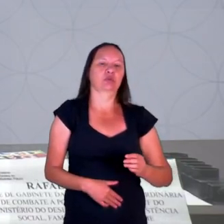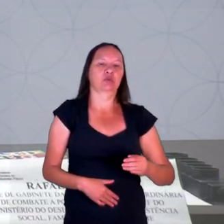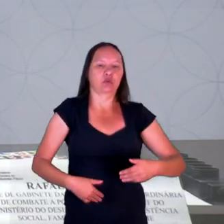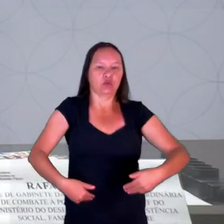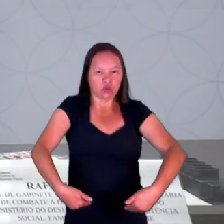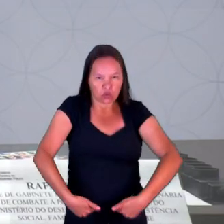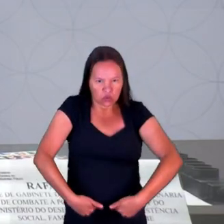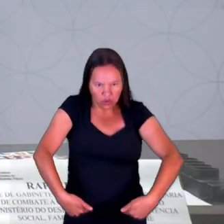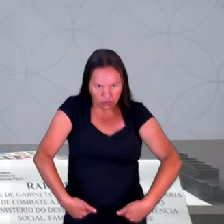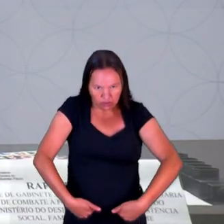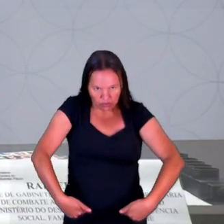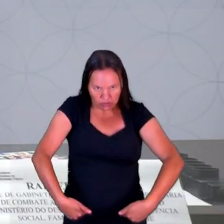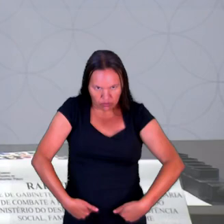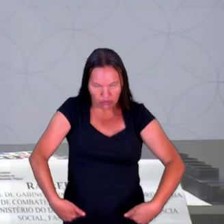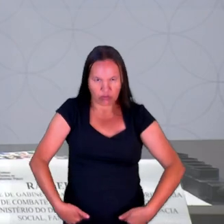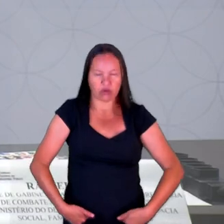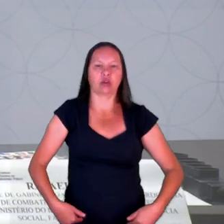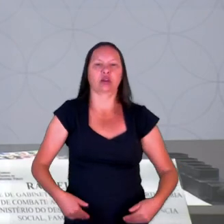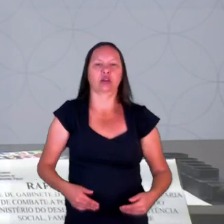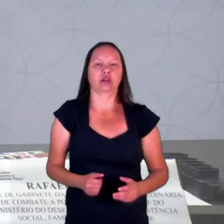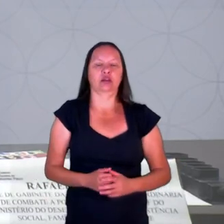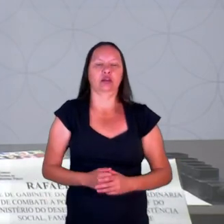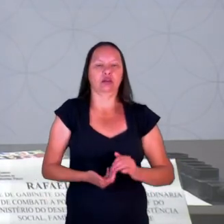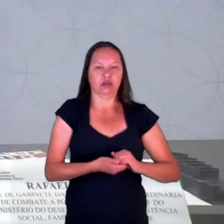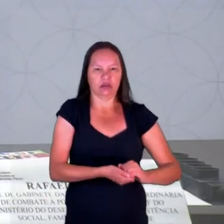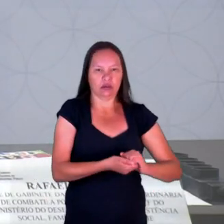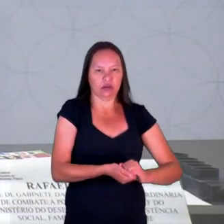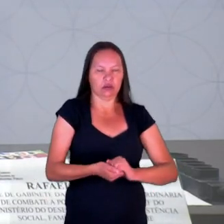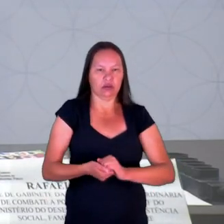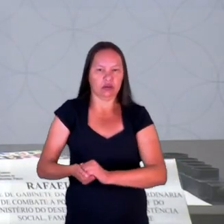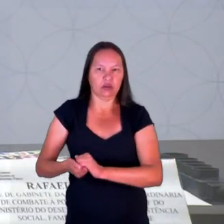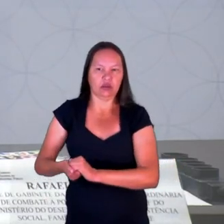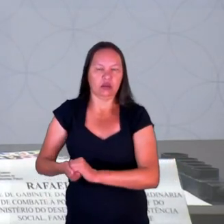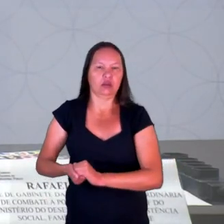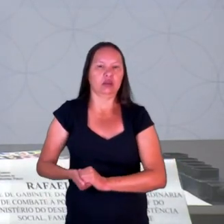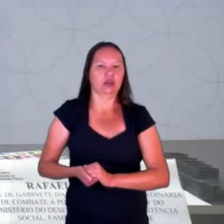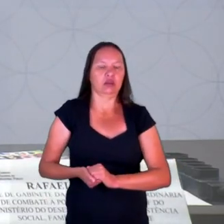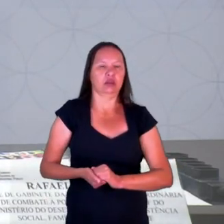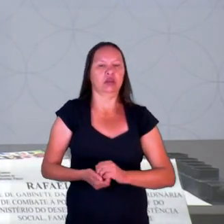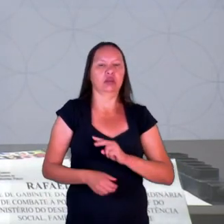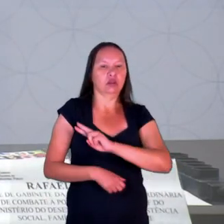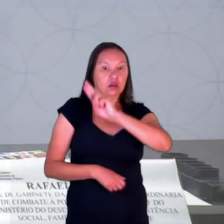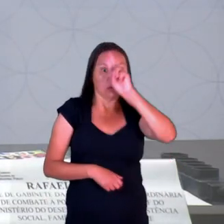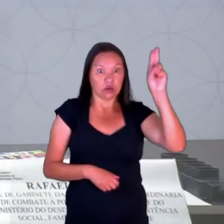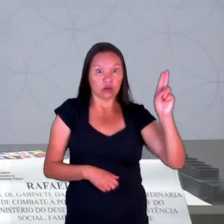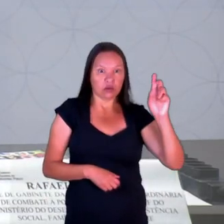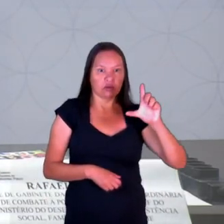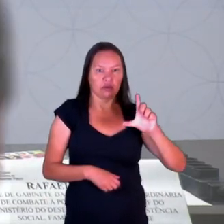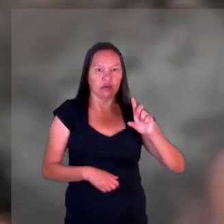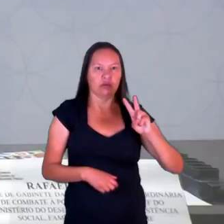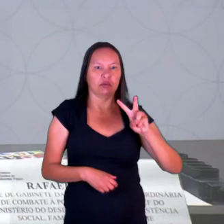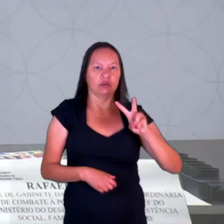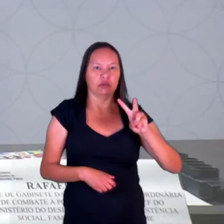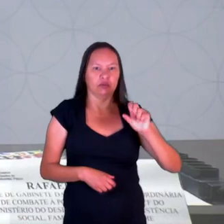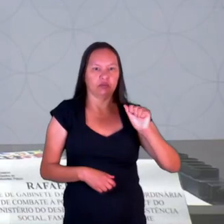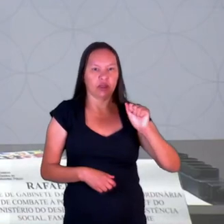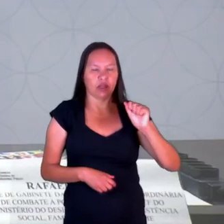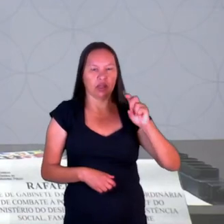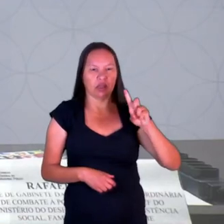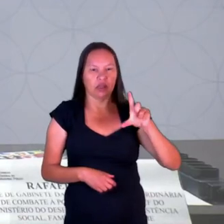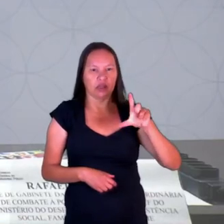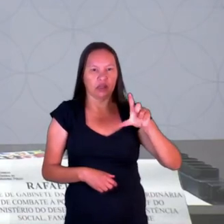eu nesse momento faço apenas um Uma Breve saudação agradecimento em nome da secretária Valéria buti e também da secretaria